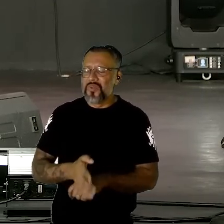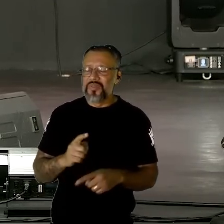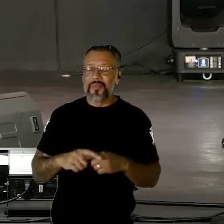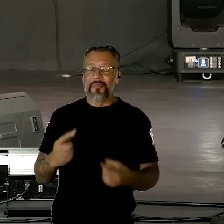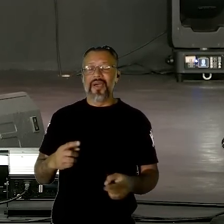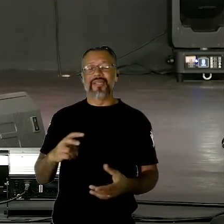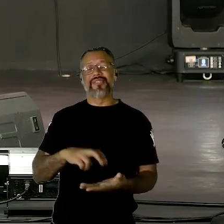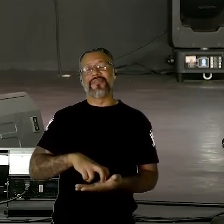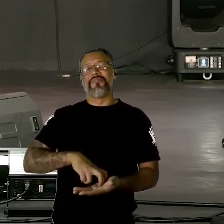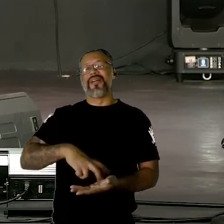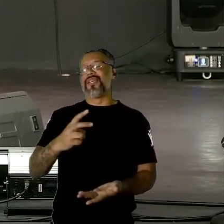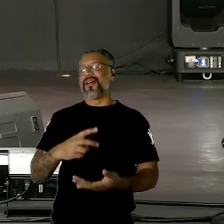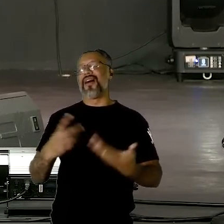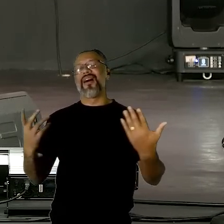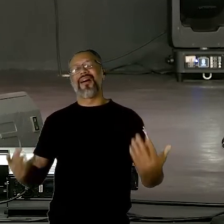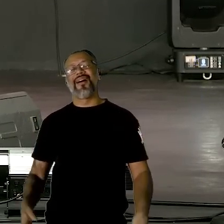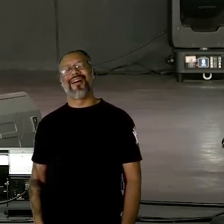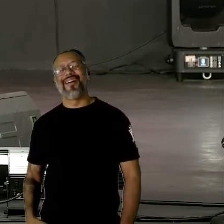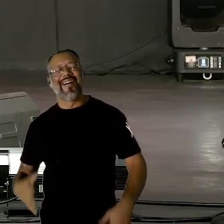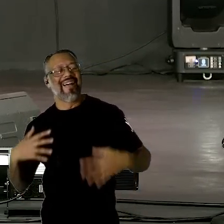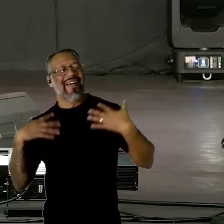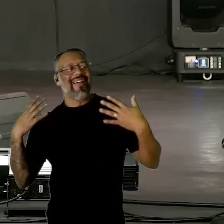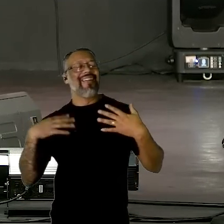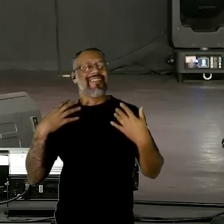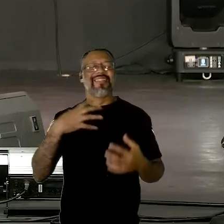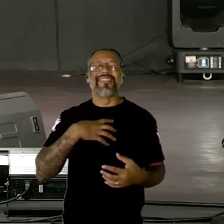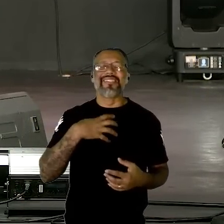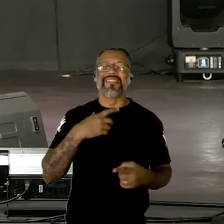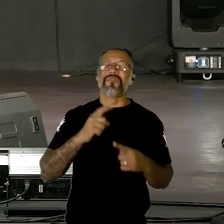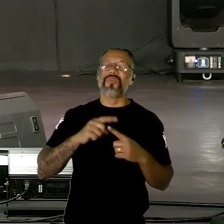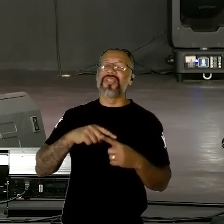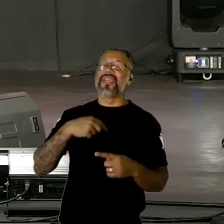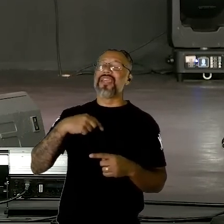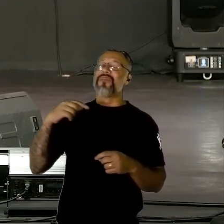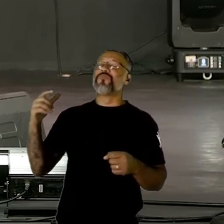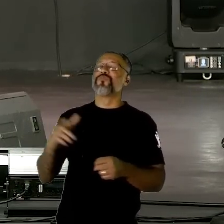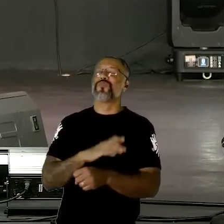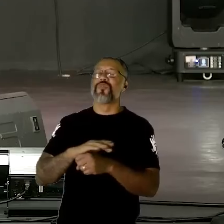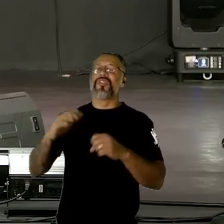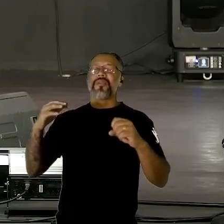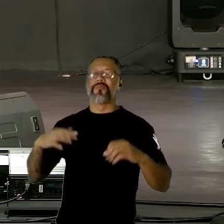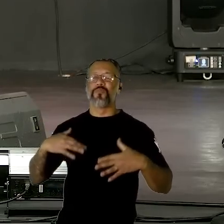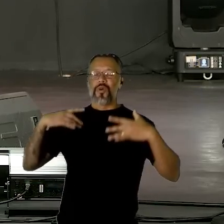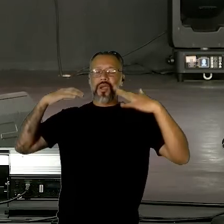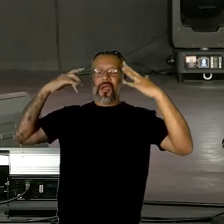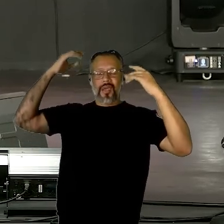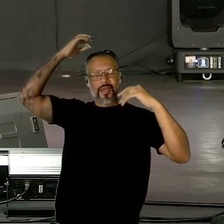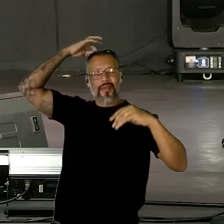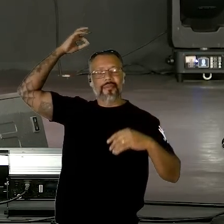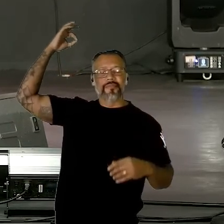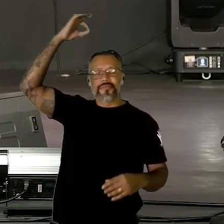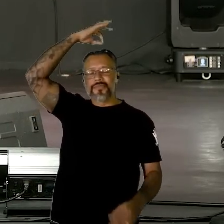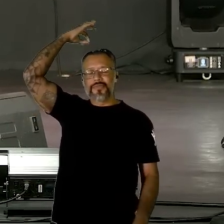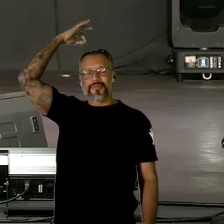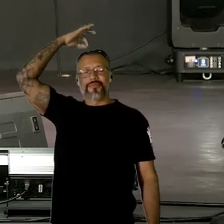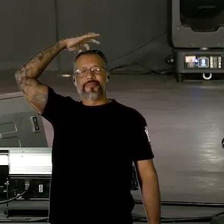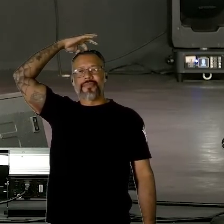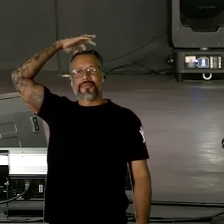mas de manhã eu acordo e levanto porque eu tô cheio do Espírito Santo cheio